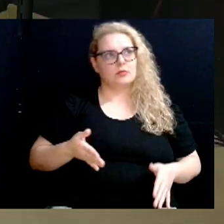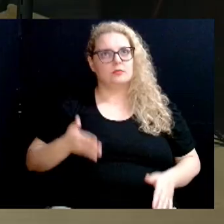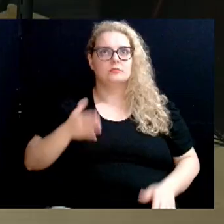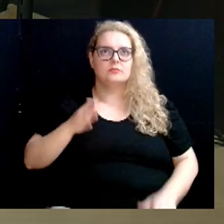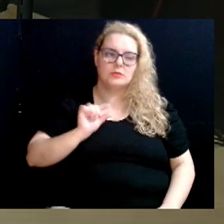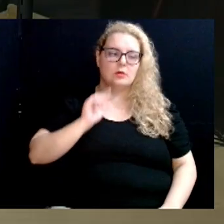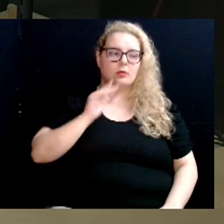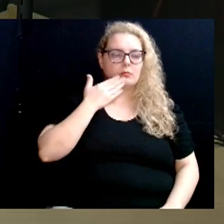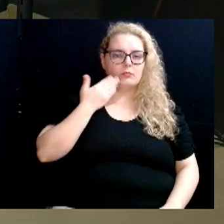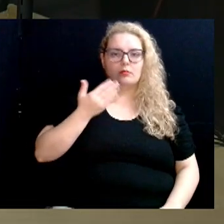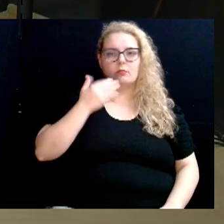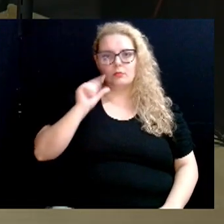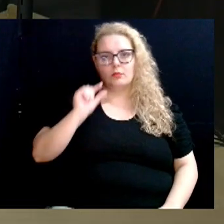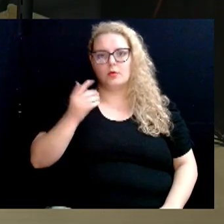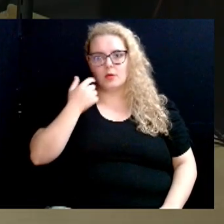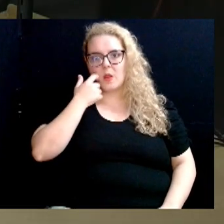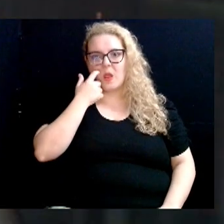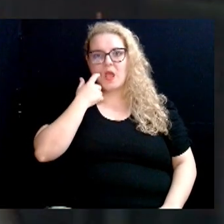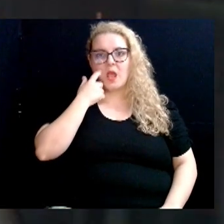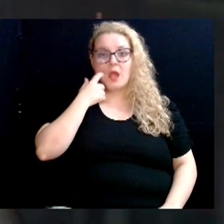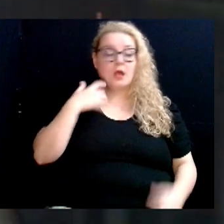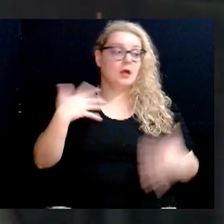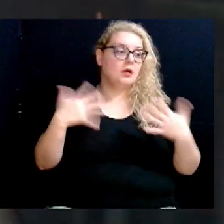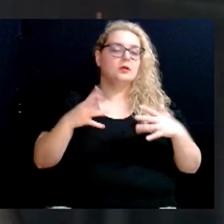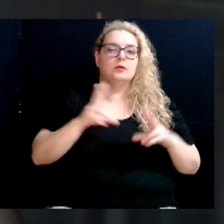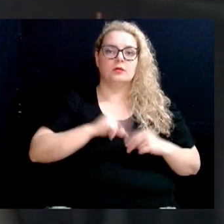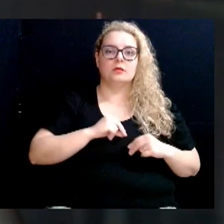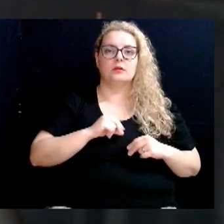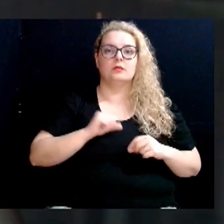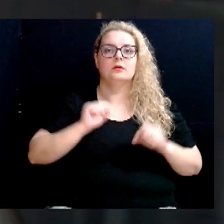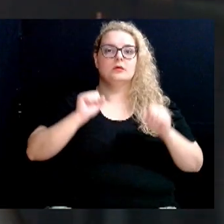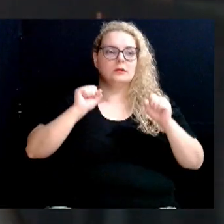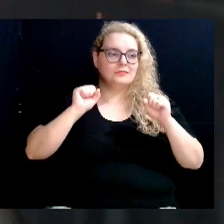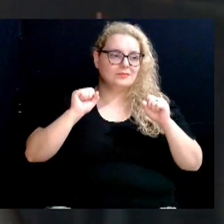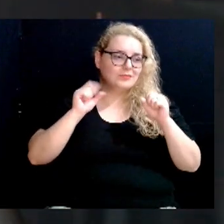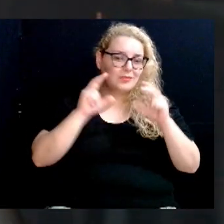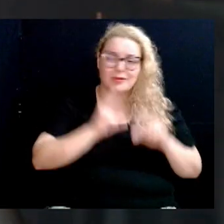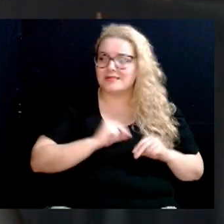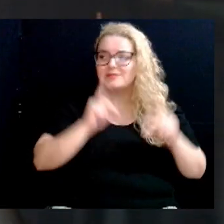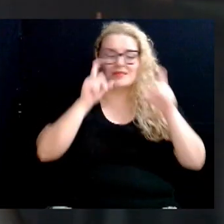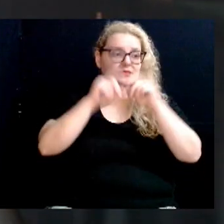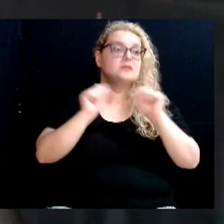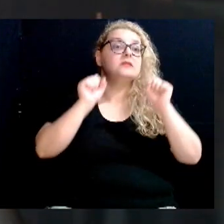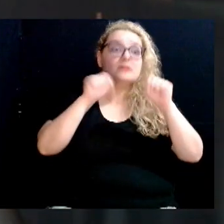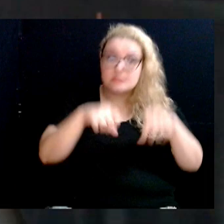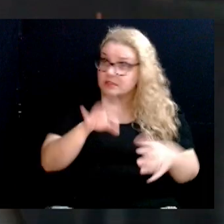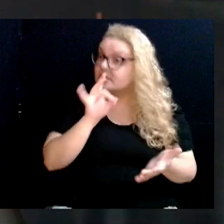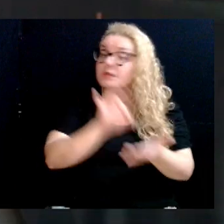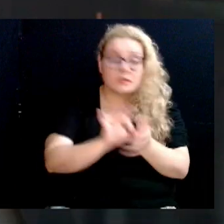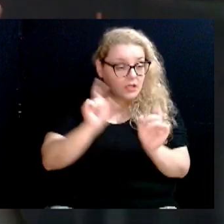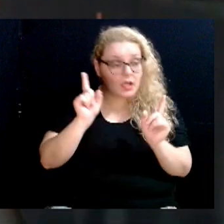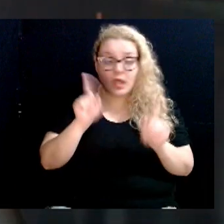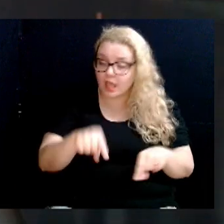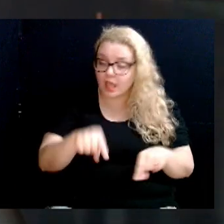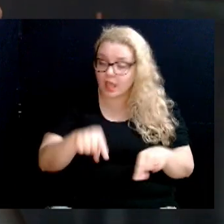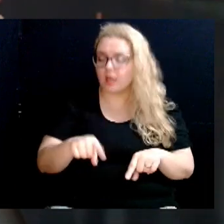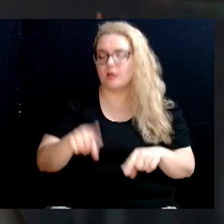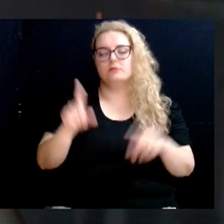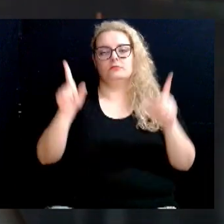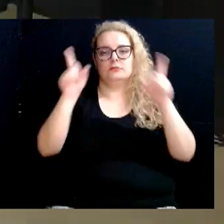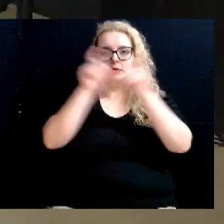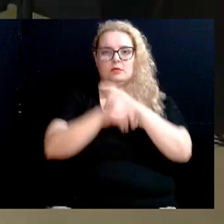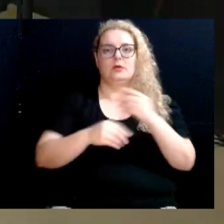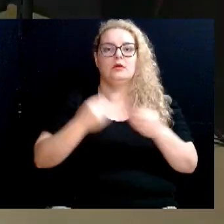elemento surpresa do, mas é tão difícil. Sim, fato. É difícil, fato. Como que a gente facilita a partir o que daí,